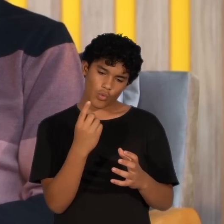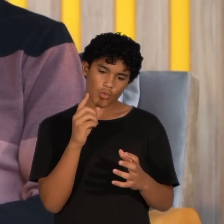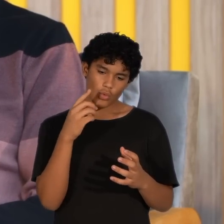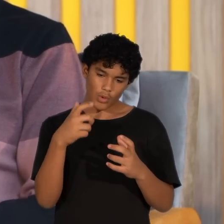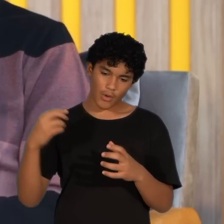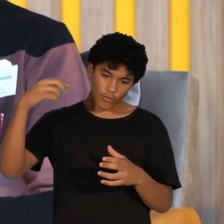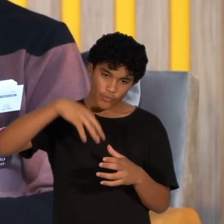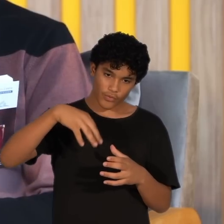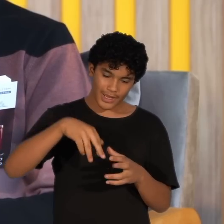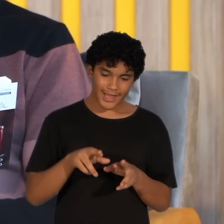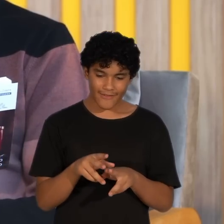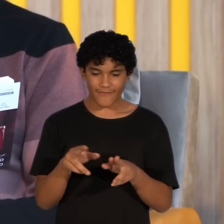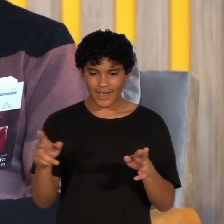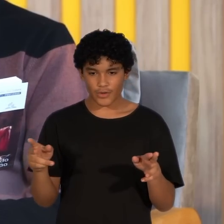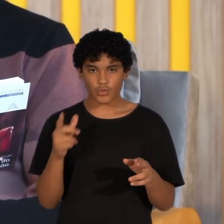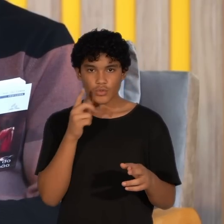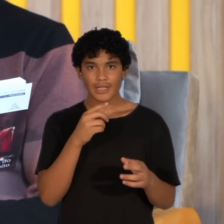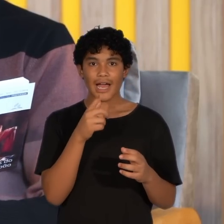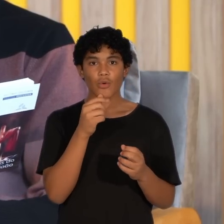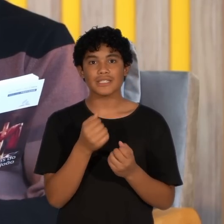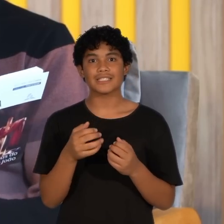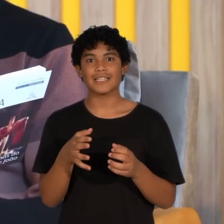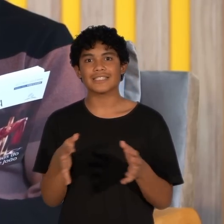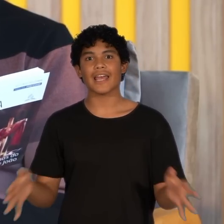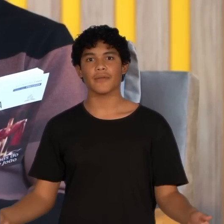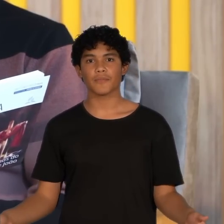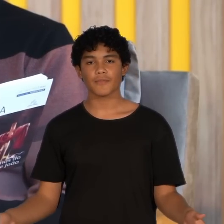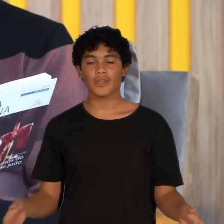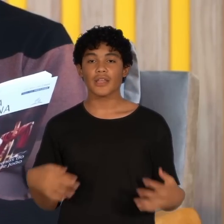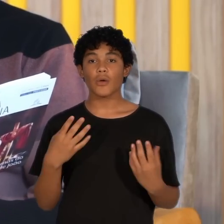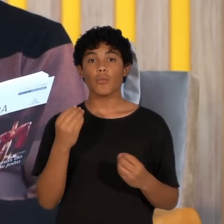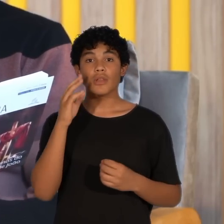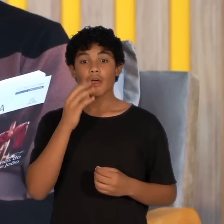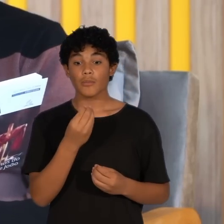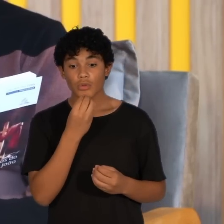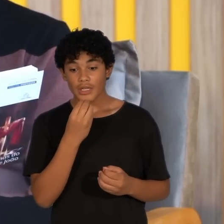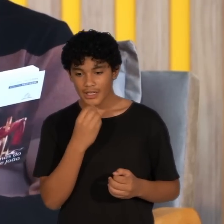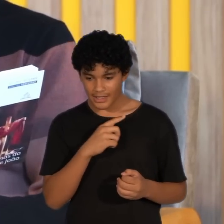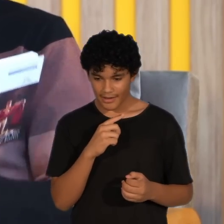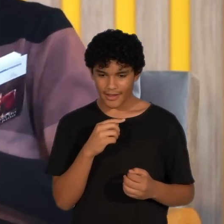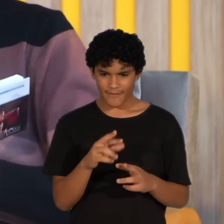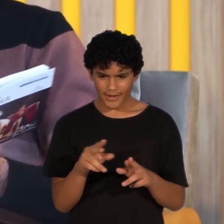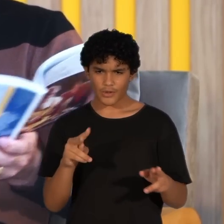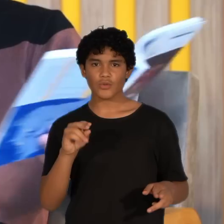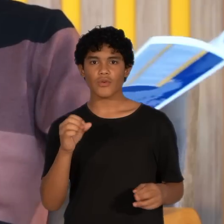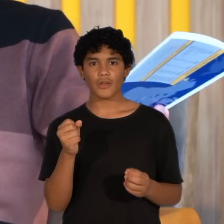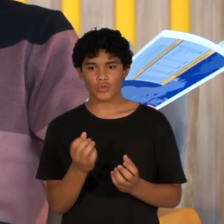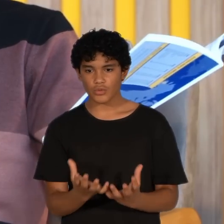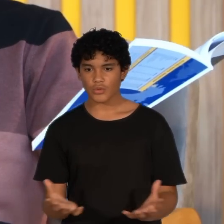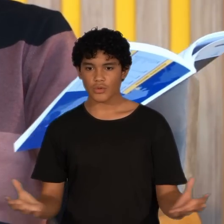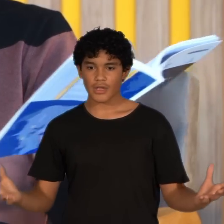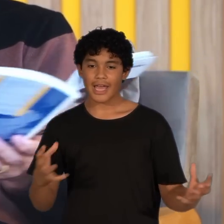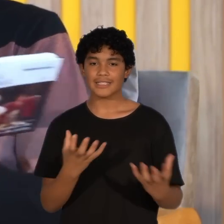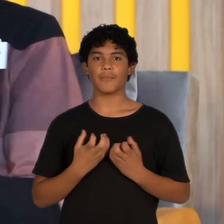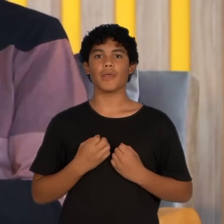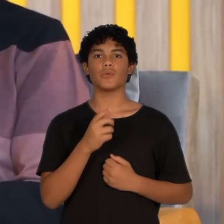saída. Eu fico imaginando, se essa imagem fosse ampliada, será que nós poderíamos ver aqui vários outros vasos aqui embaixo, recebendo e doando mais também para